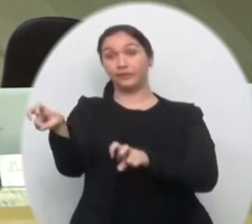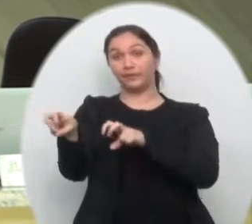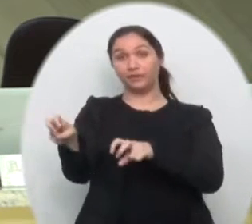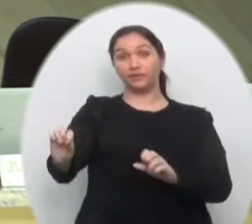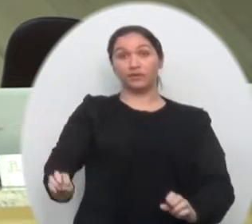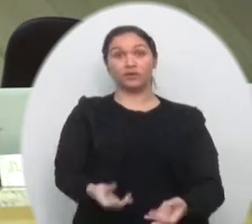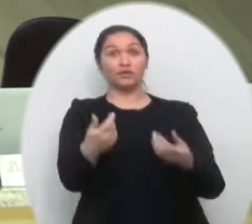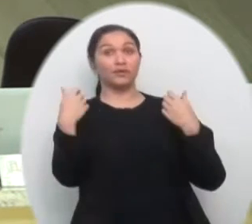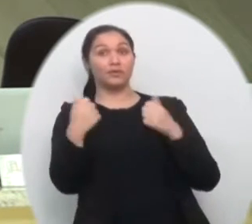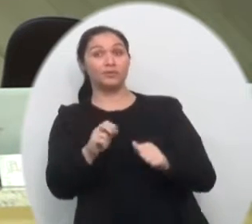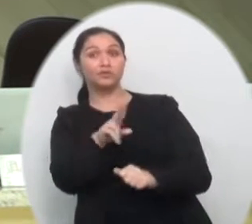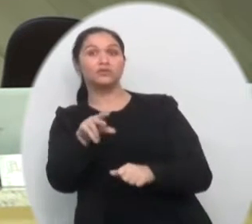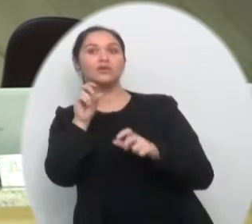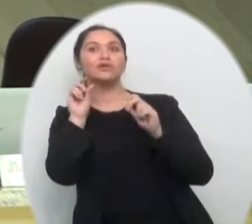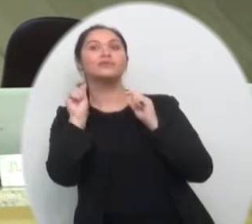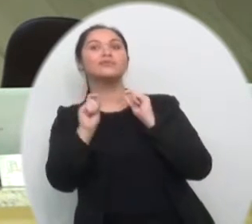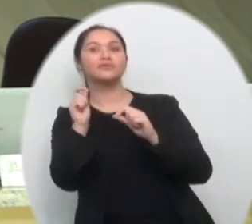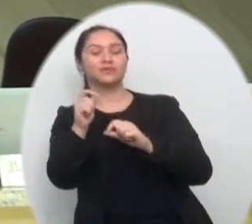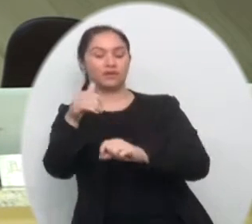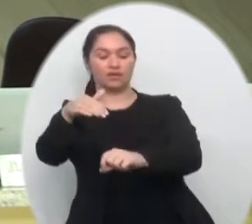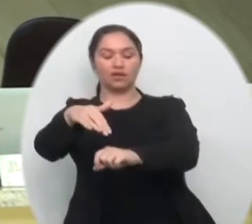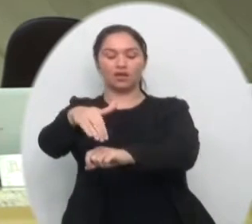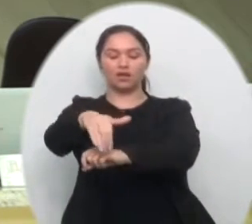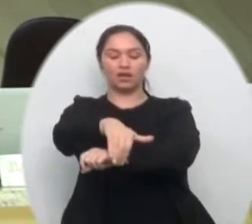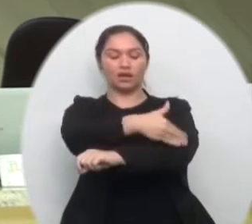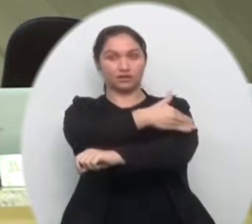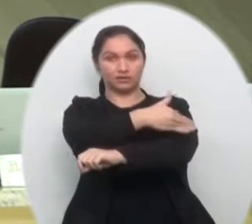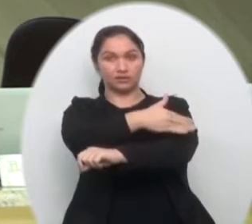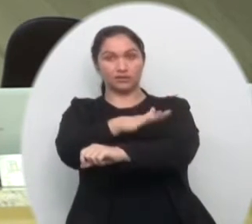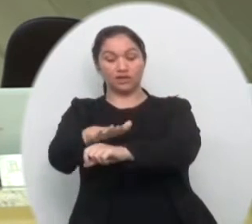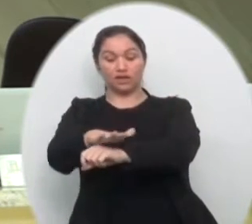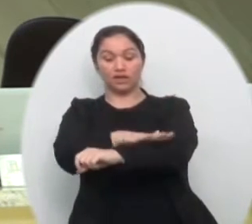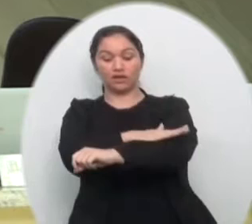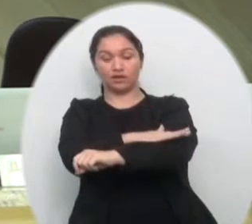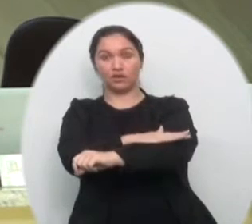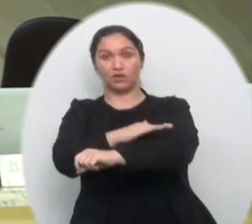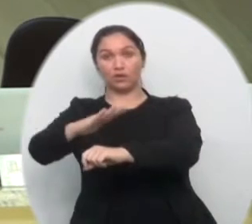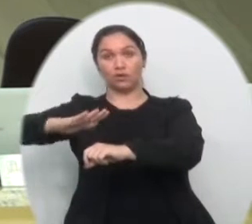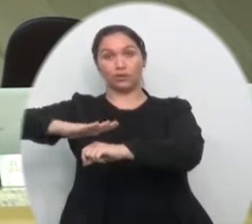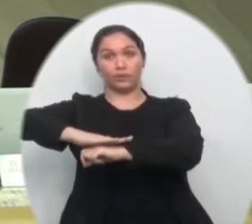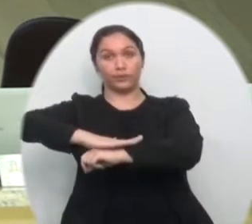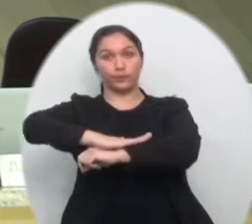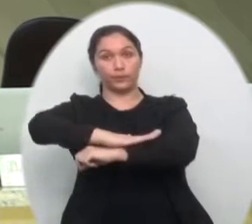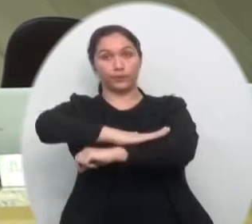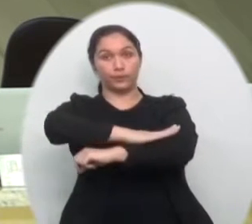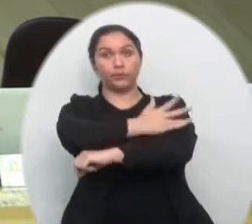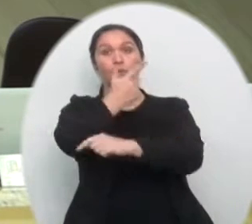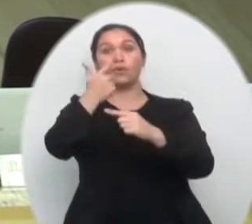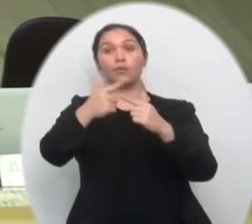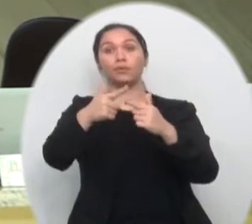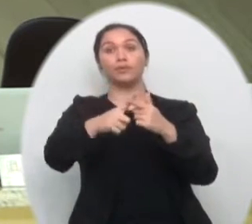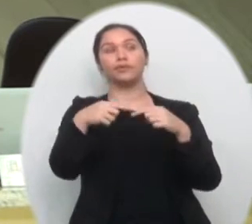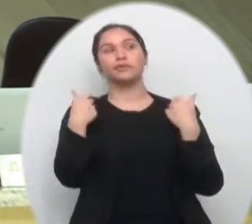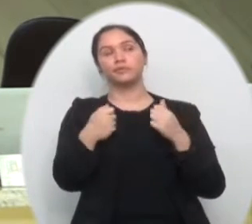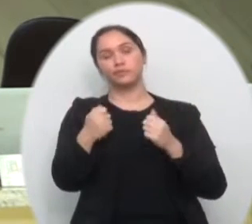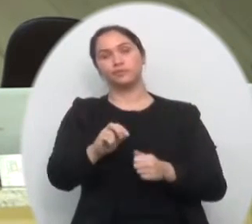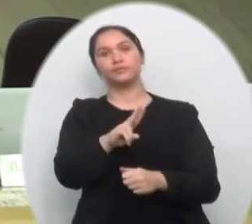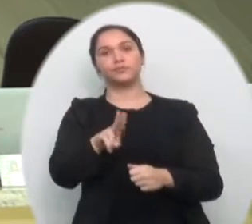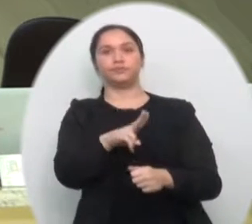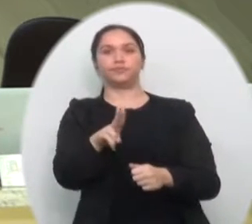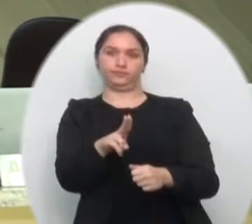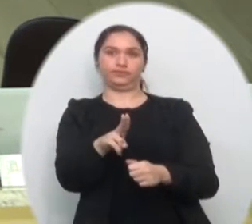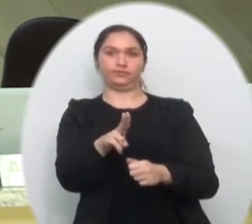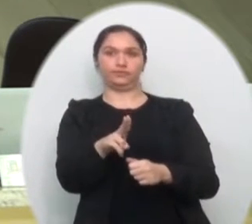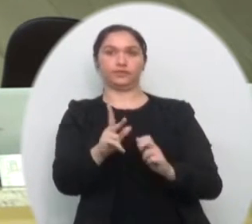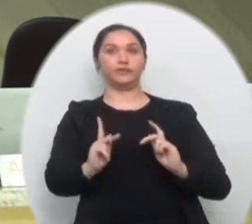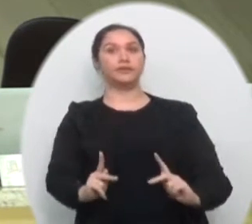vão ver que o acostamento é buraco, é infiltração no asfalto quando chove, e quando abre o buraco, fica